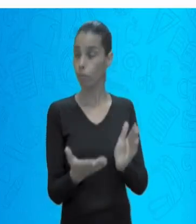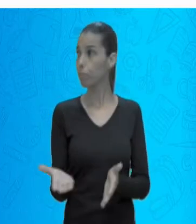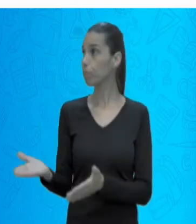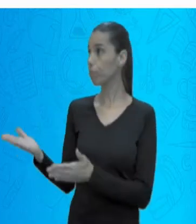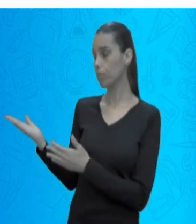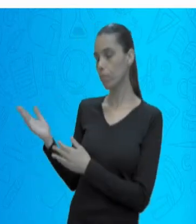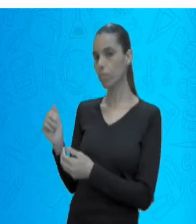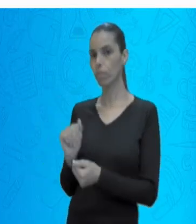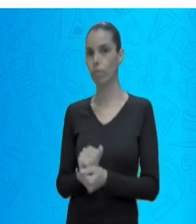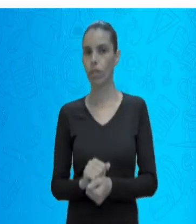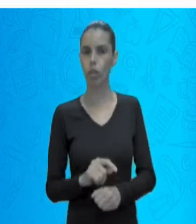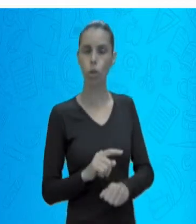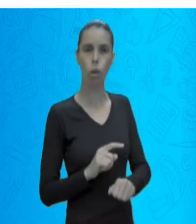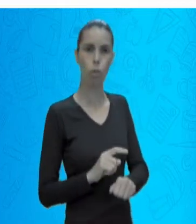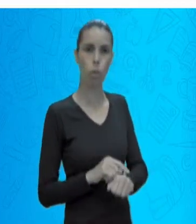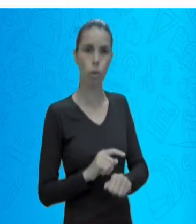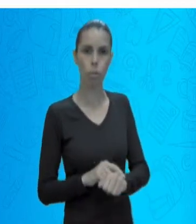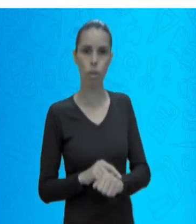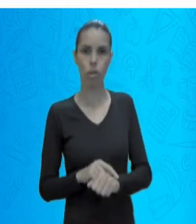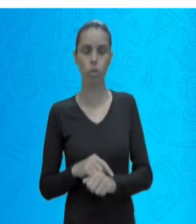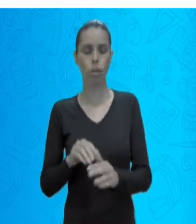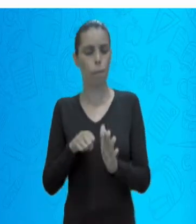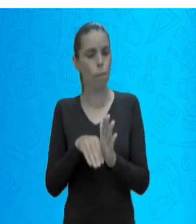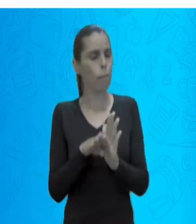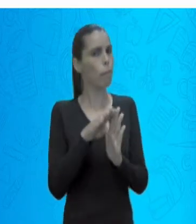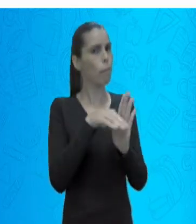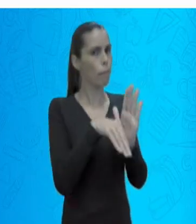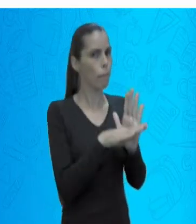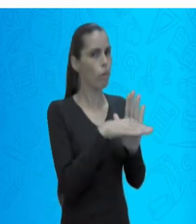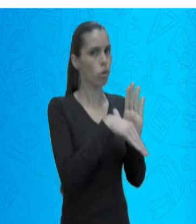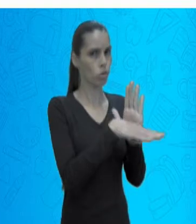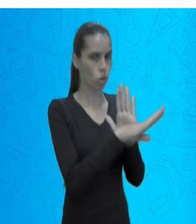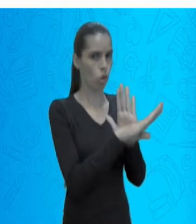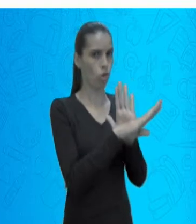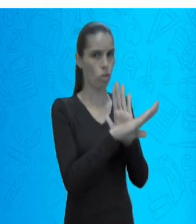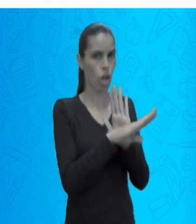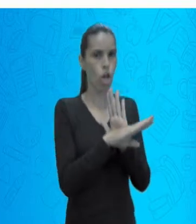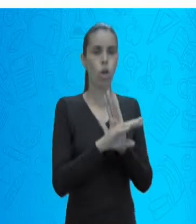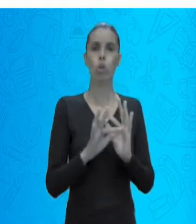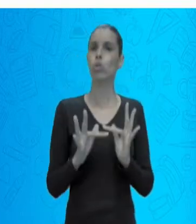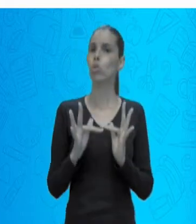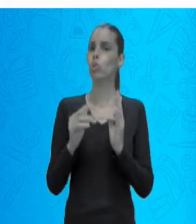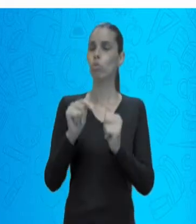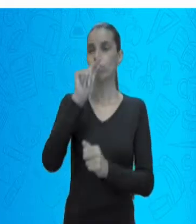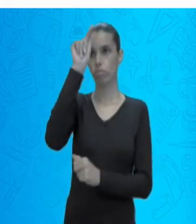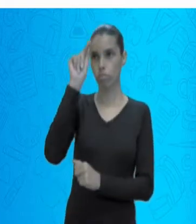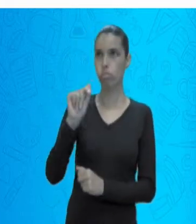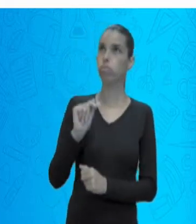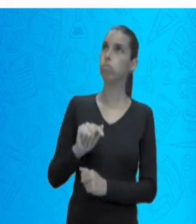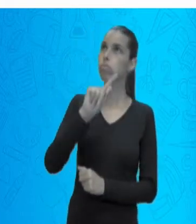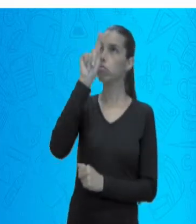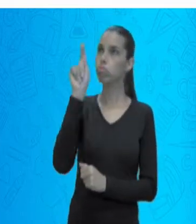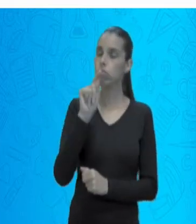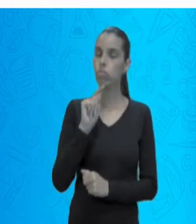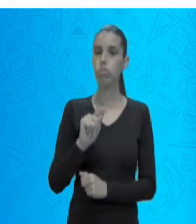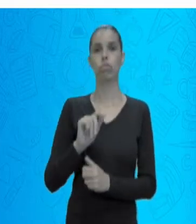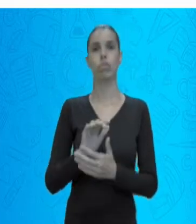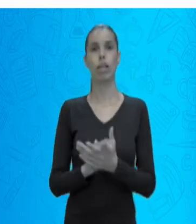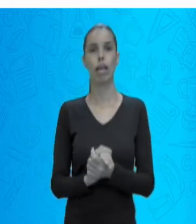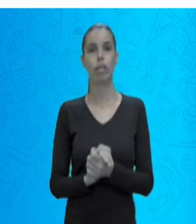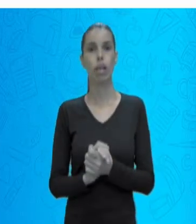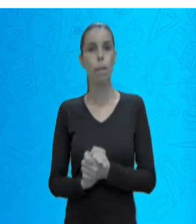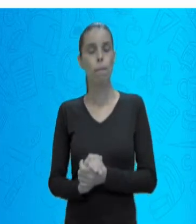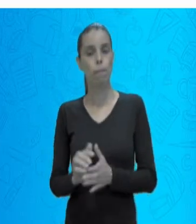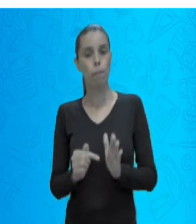na fala, da entonação da voz, os sinais de pontuação reproduzem na escrita noções de emoção,